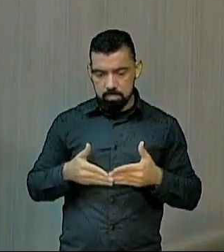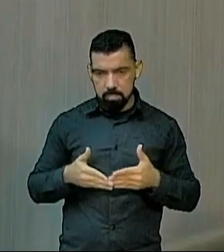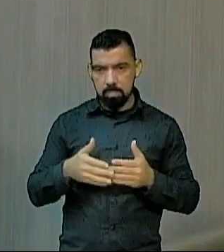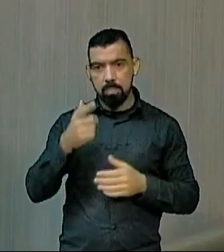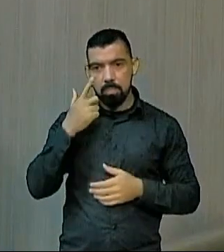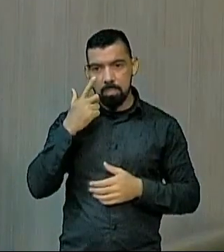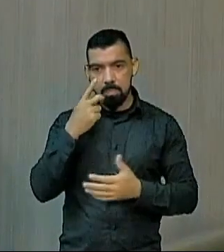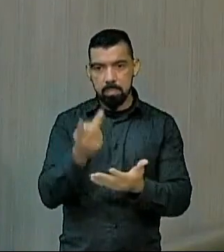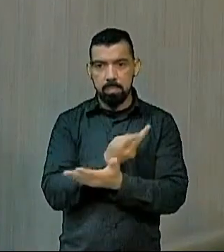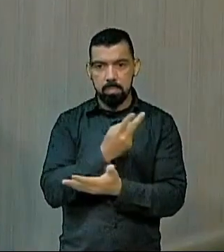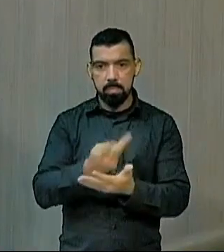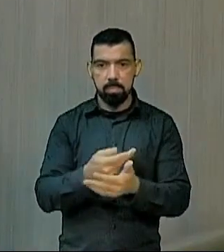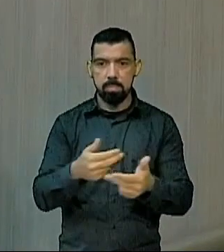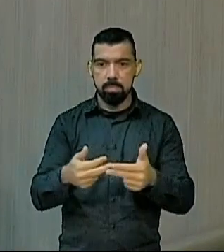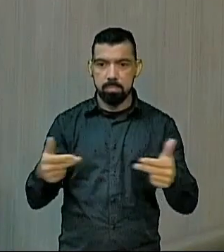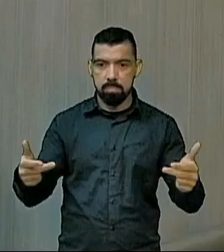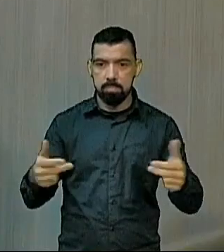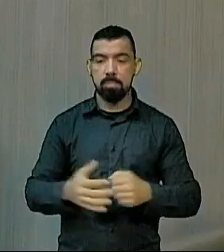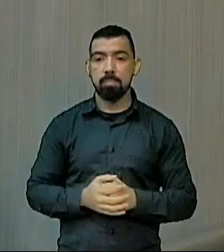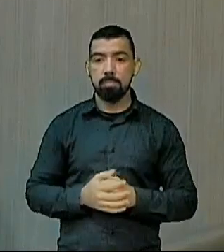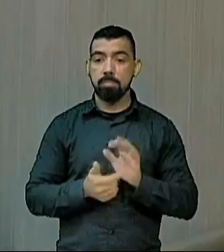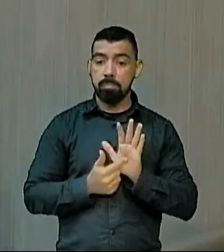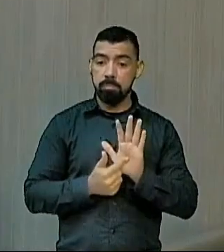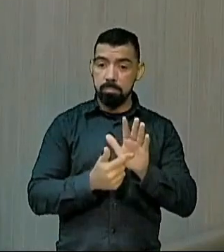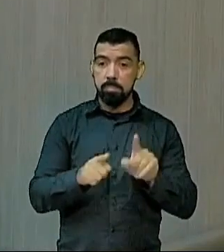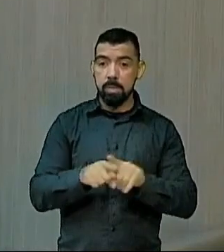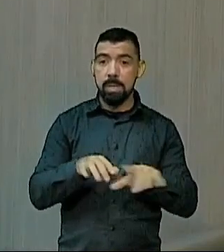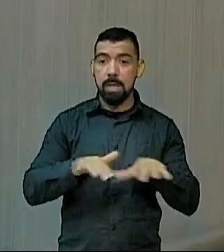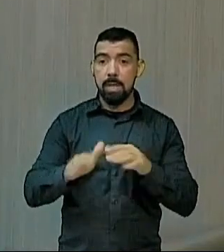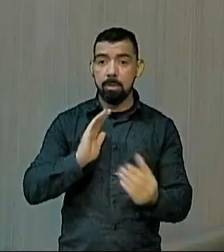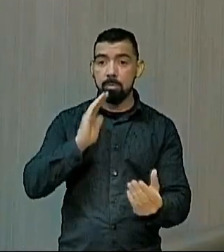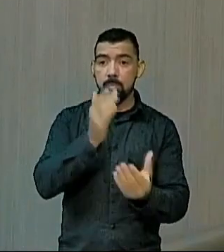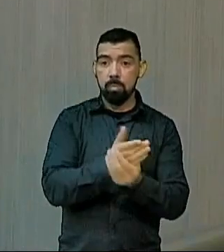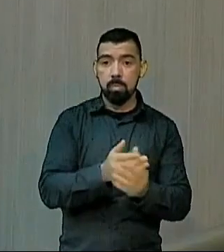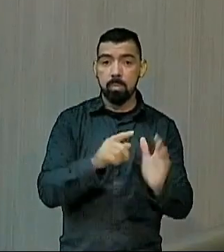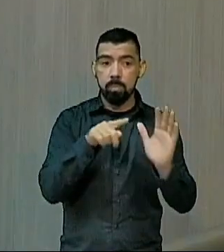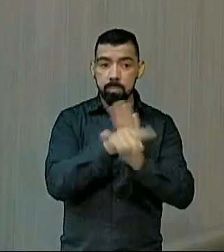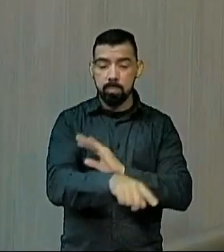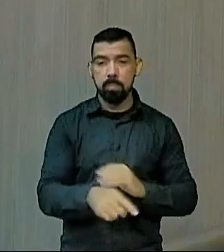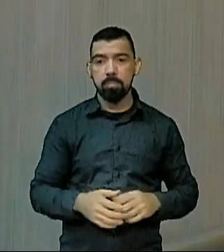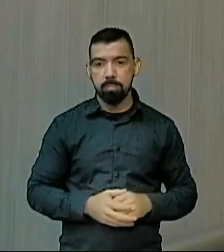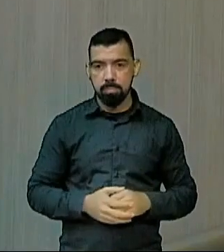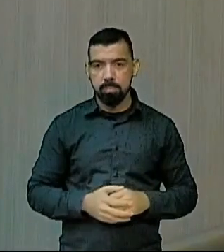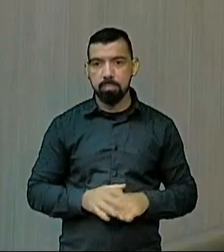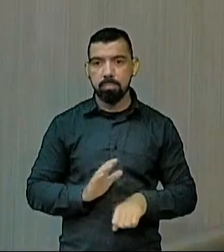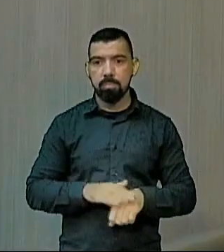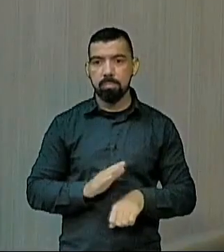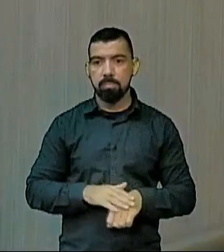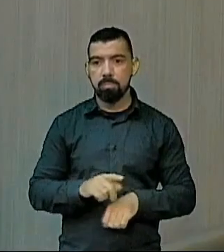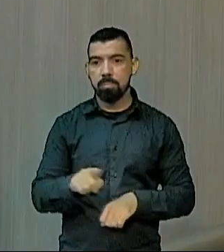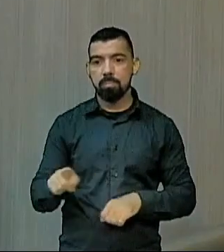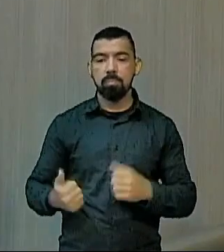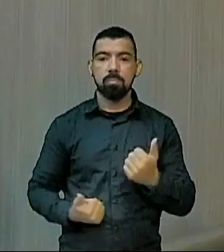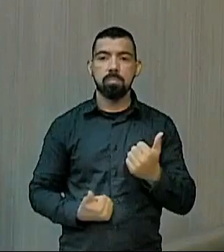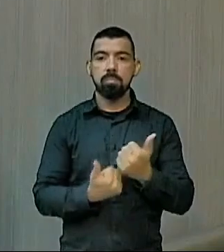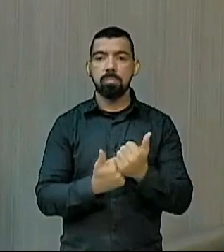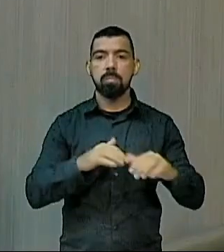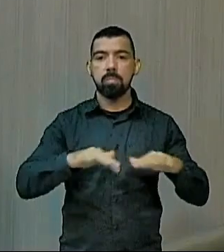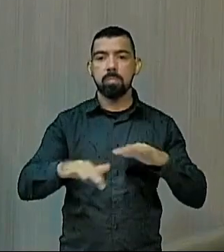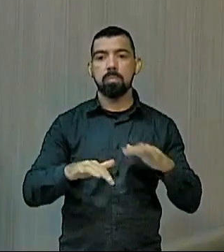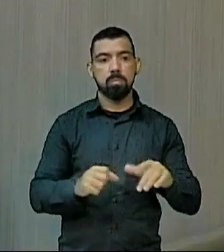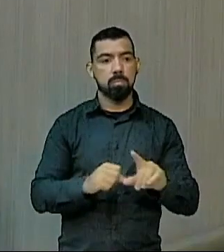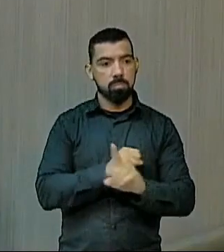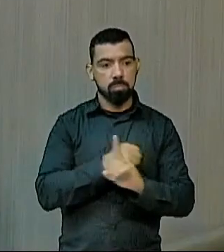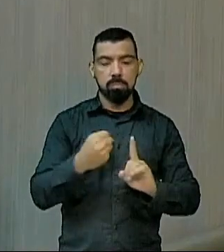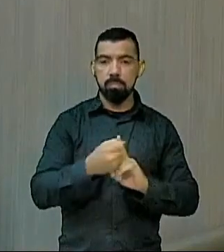diante dessas irregularidades que apresentou uma ação judicial para questioná-la está apoiando os vários movimentos